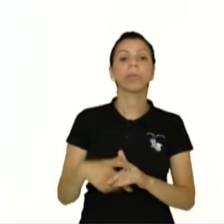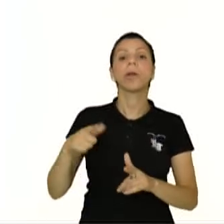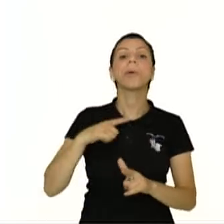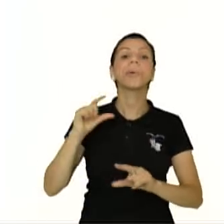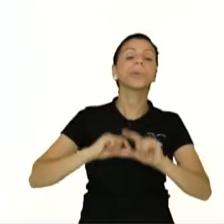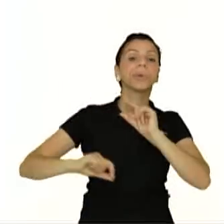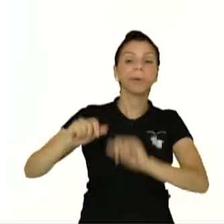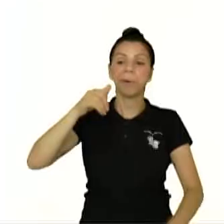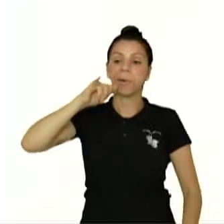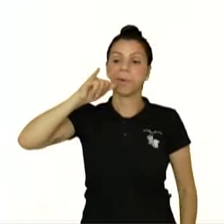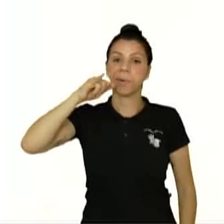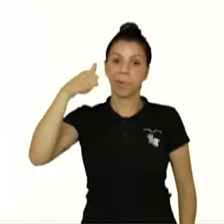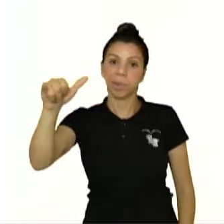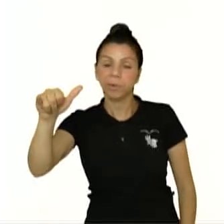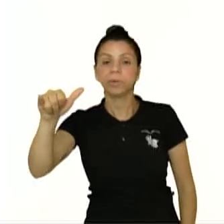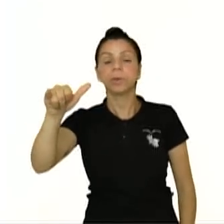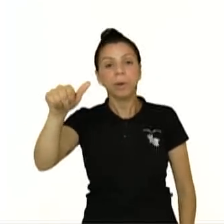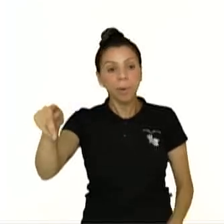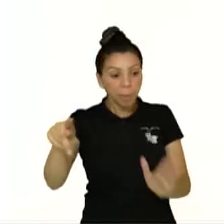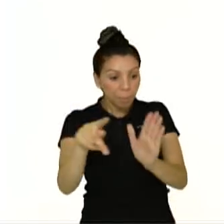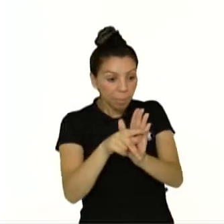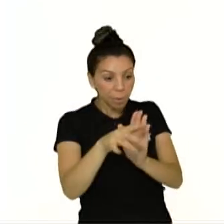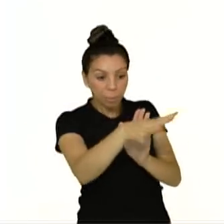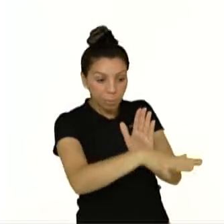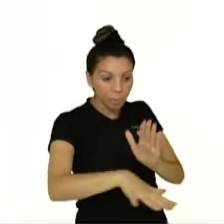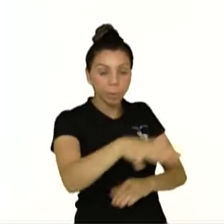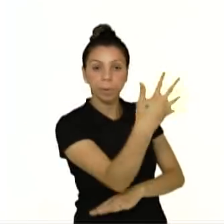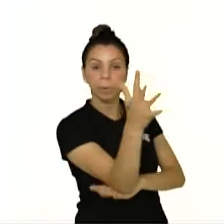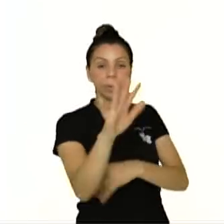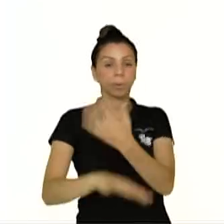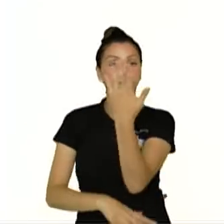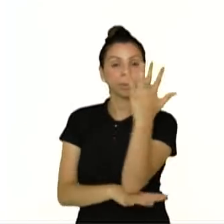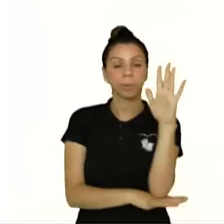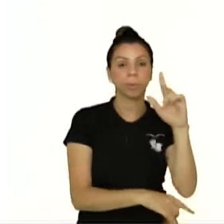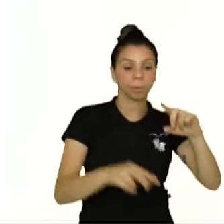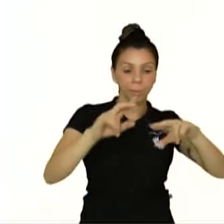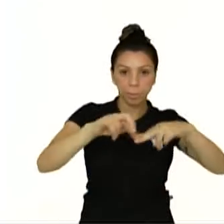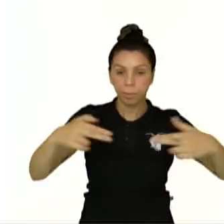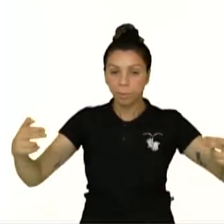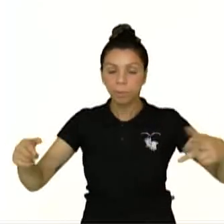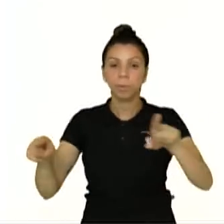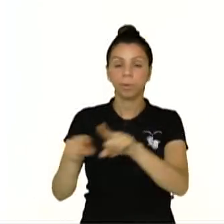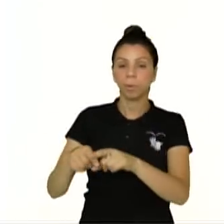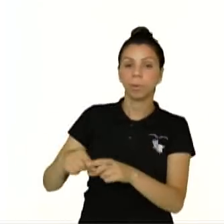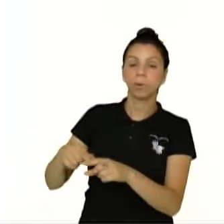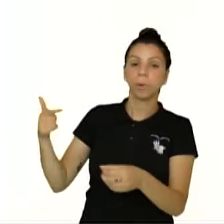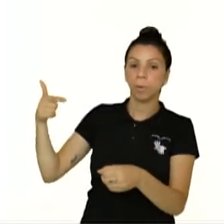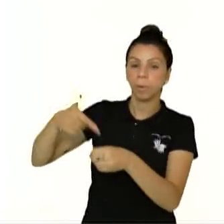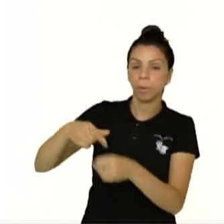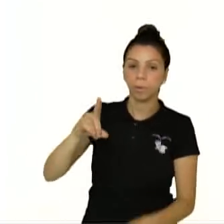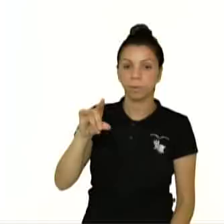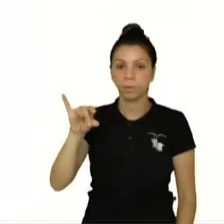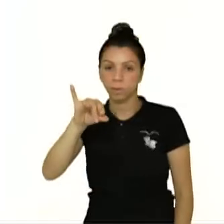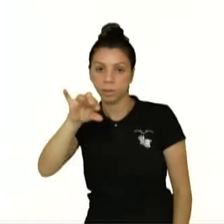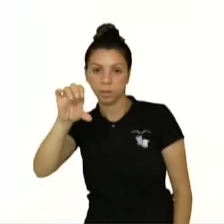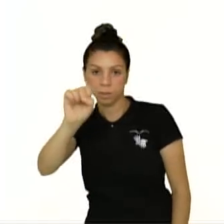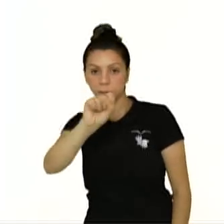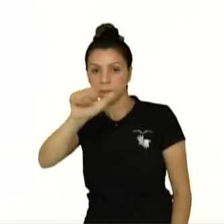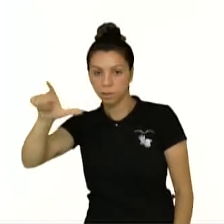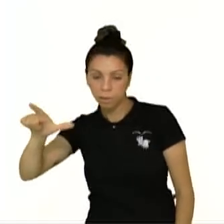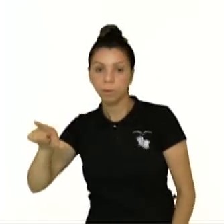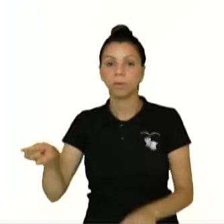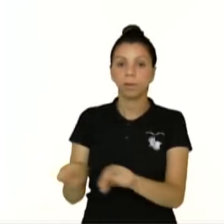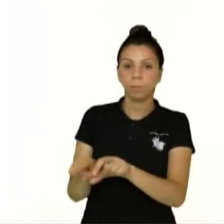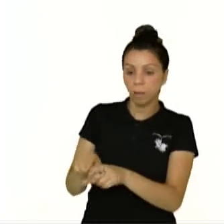fonte de energia extraída da natureza e entre seus derivados estão o diesel, a gasolina e o combustível de